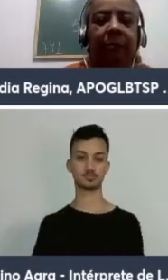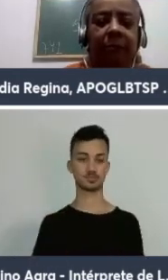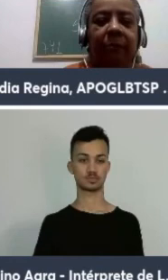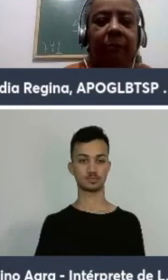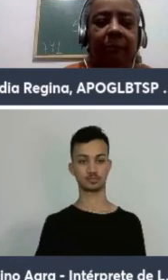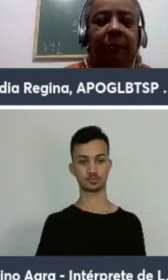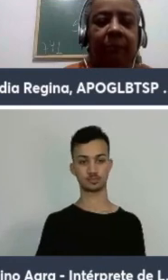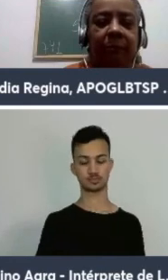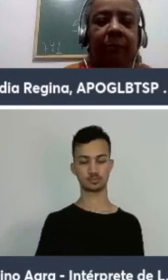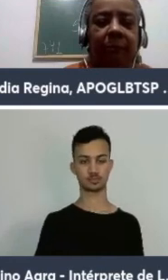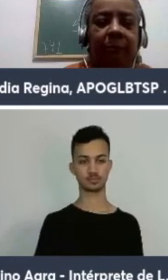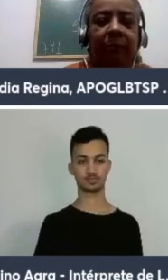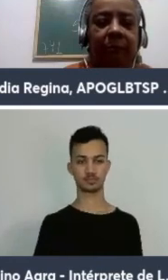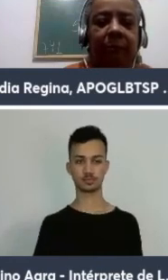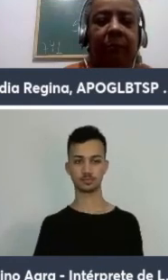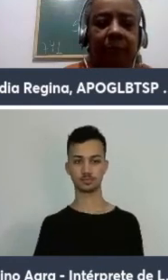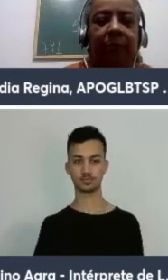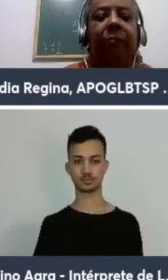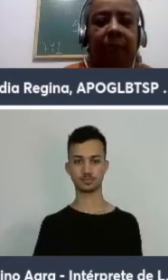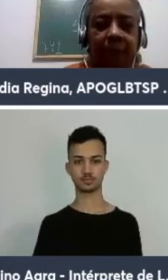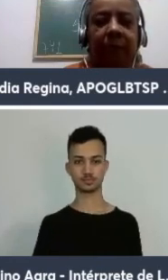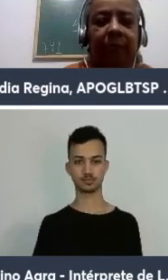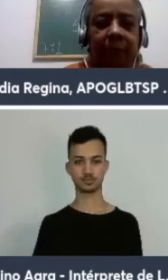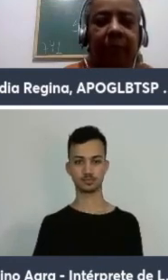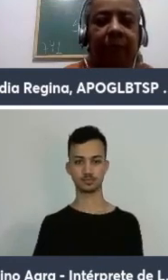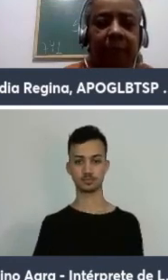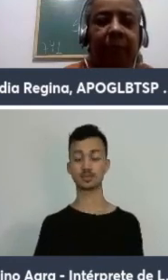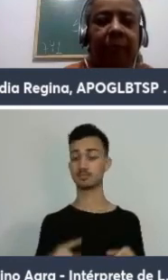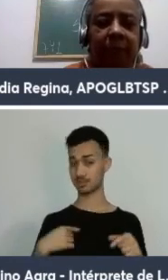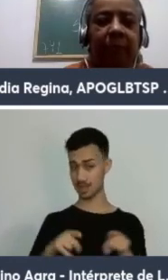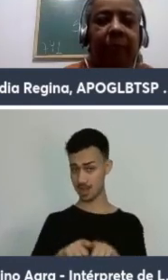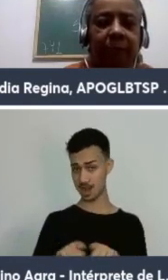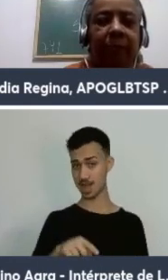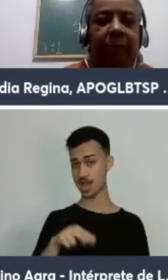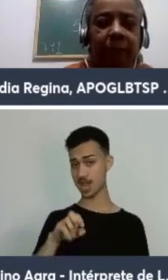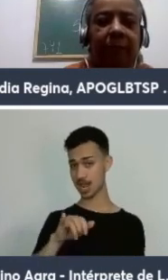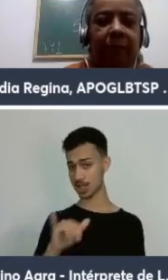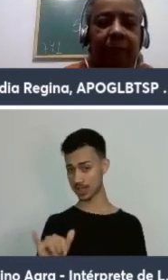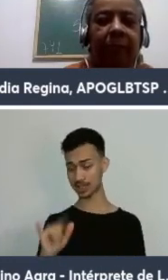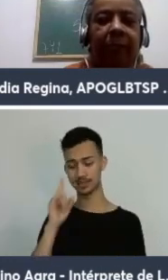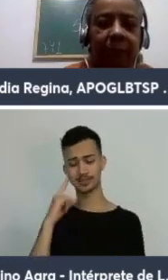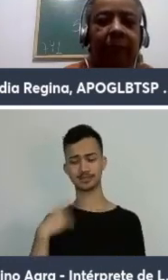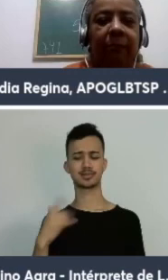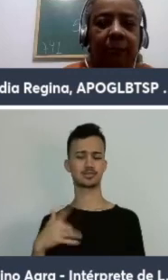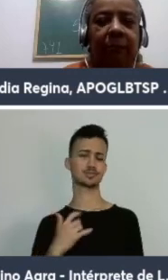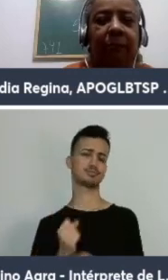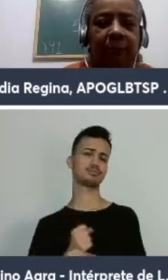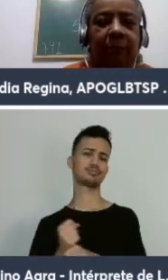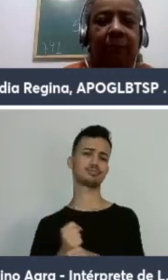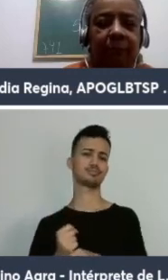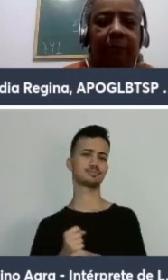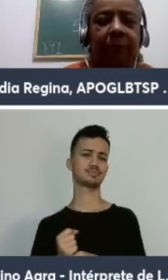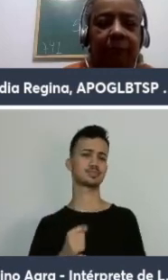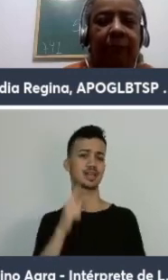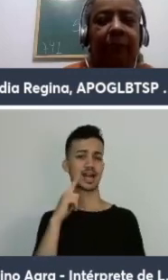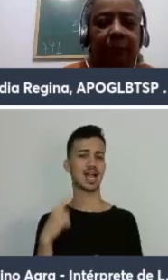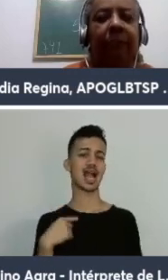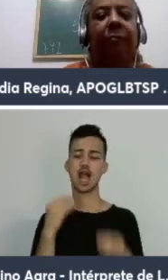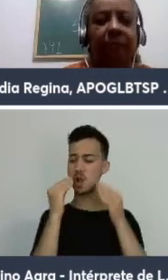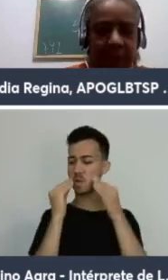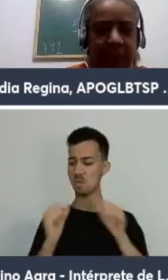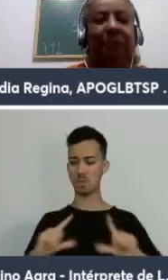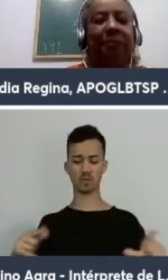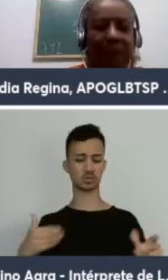Assim como o Ney também, aí, né? O Neizinho, com anos de idade, também assim, absolutamente